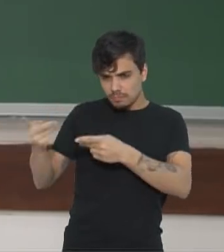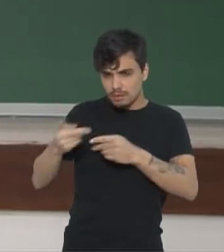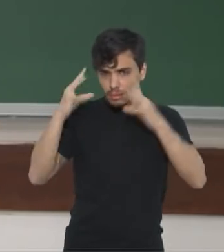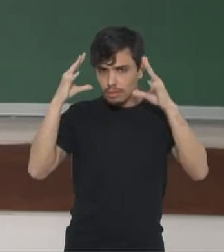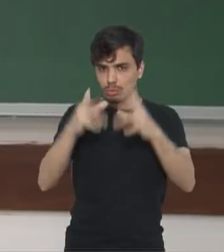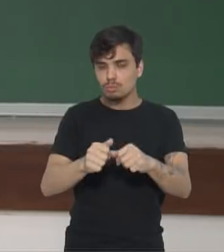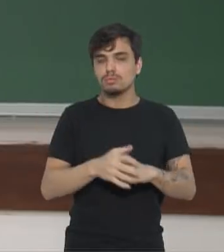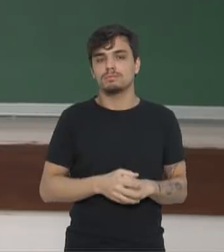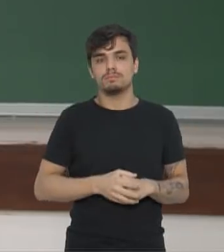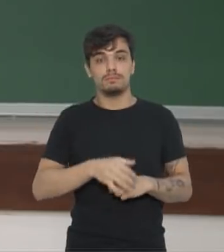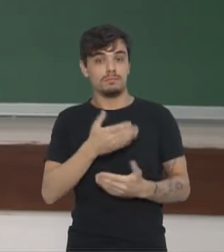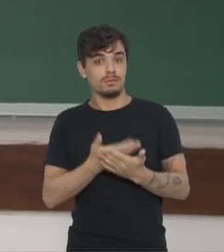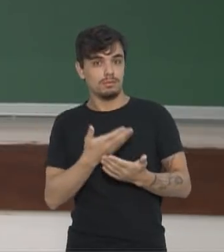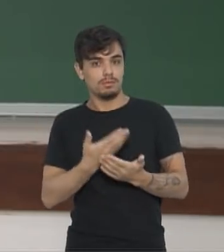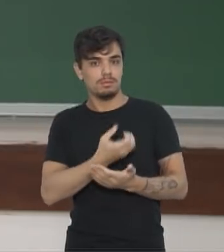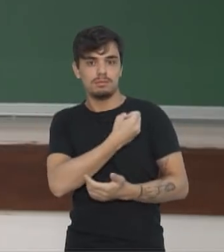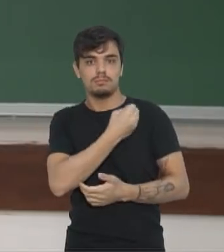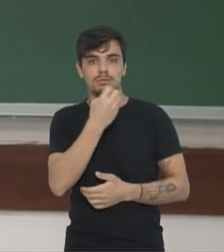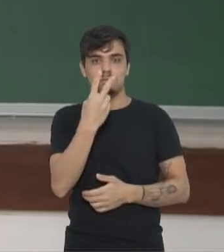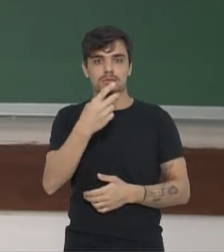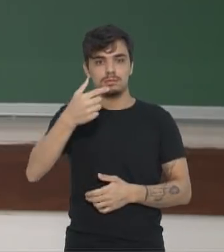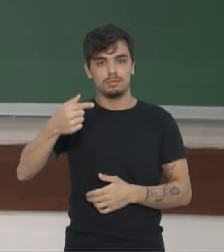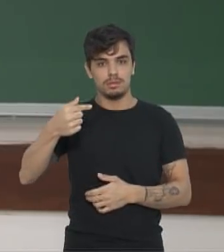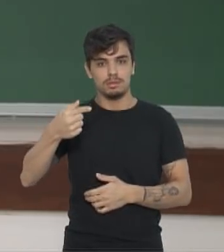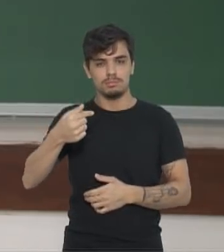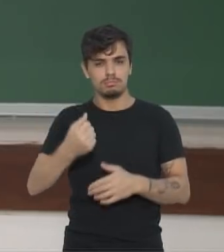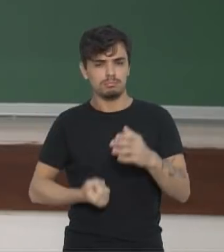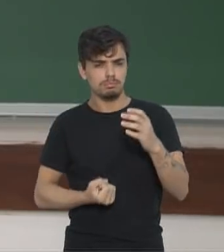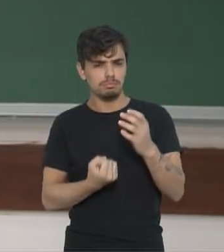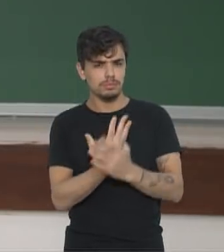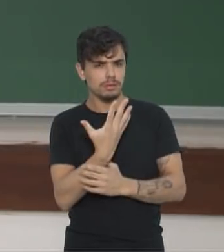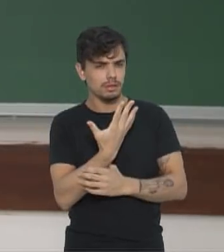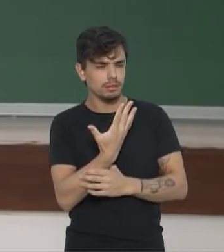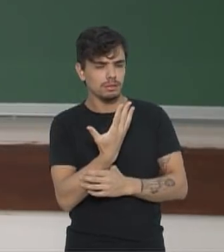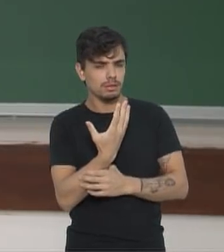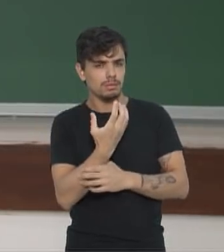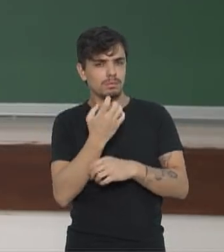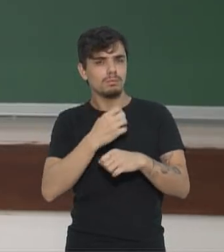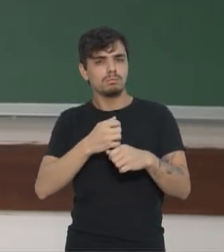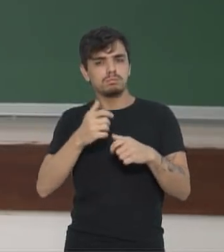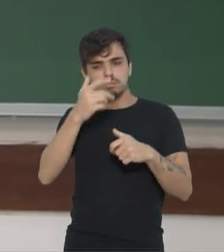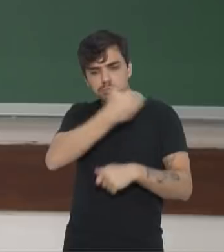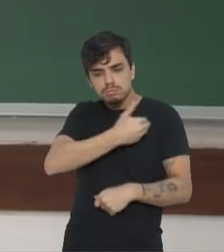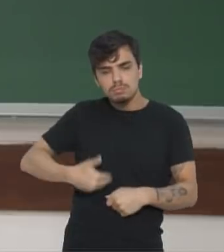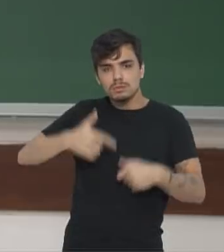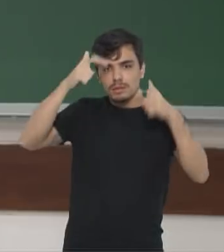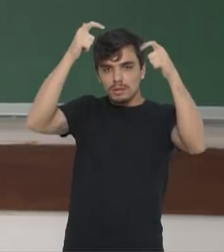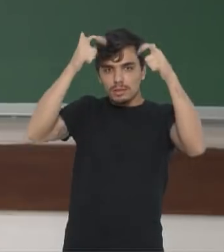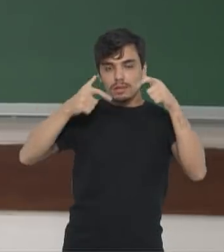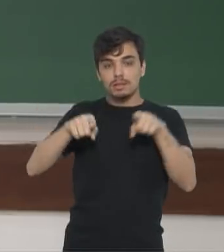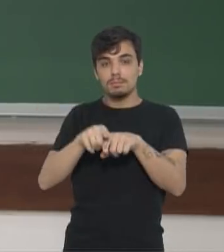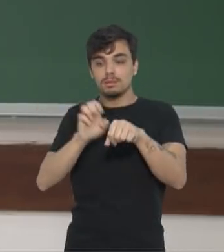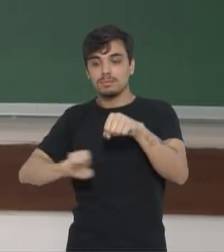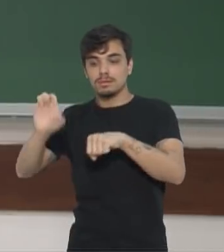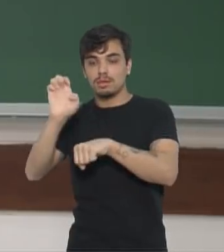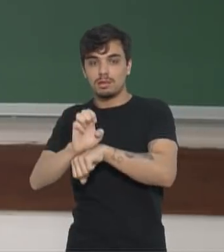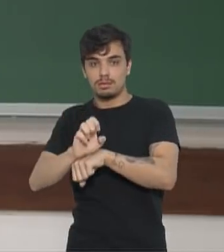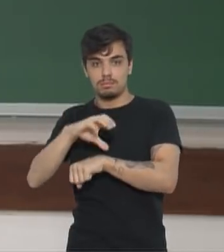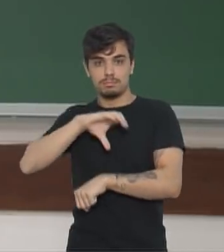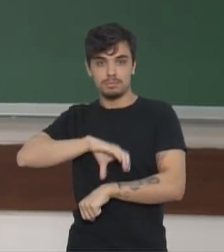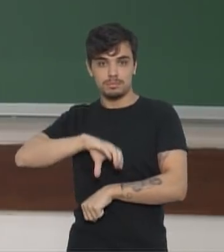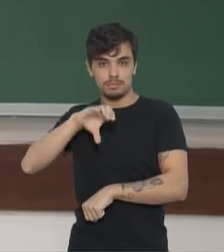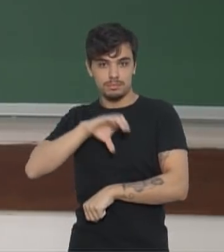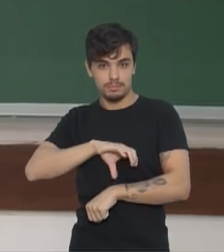à nossa aula 27, Formação da Monarquia do Estado Nacional Português. Isso é muito importante porque está